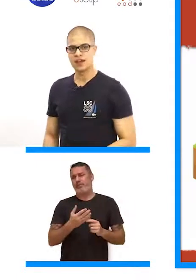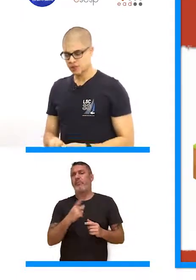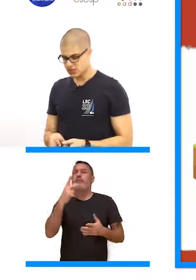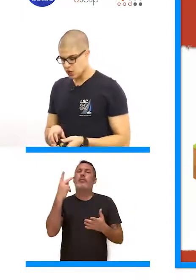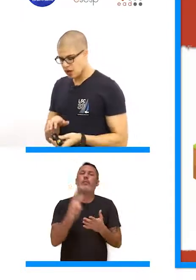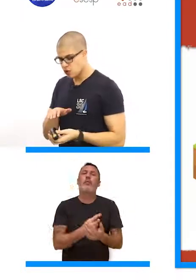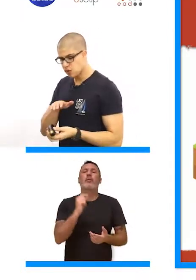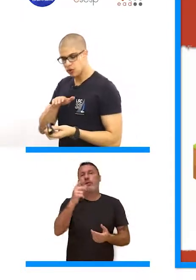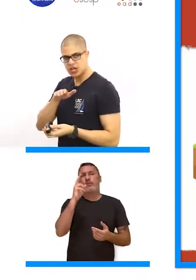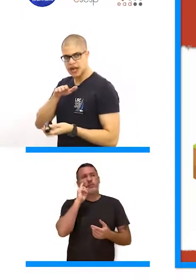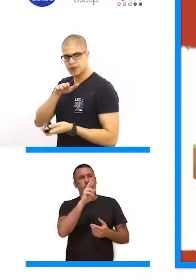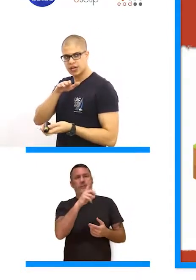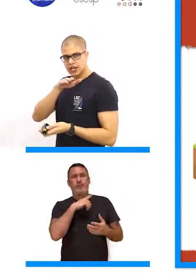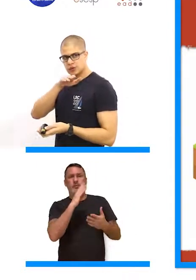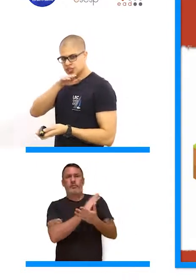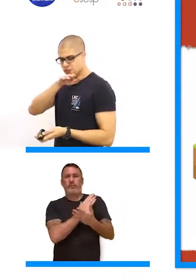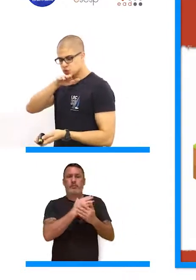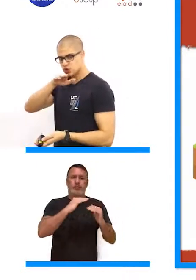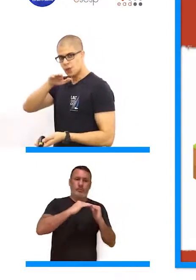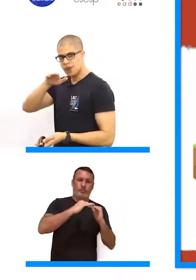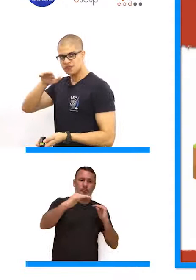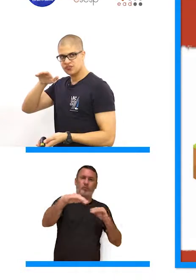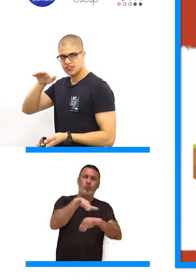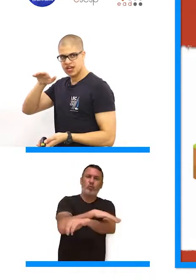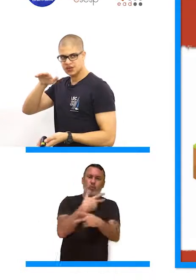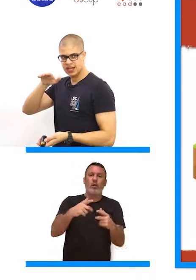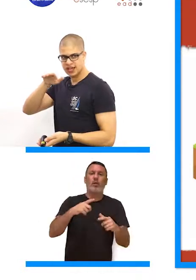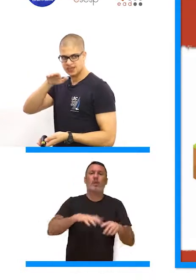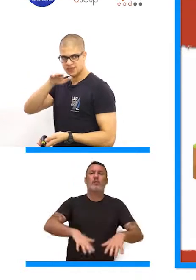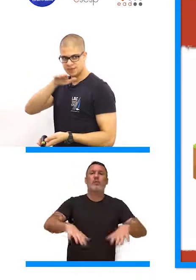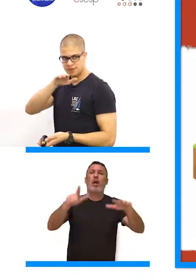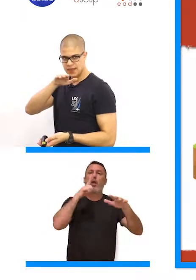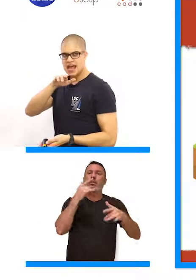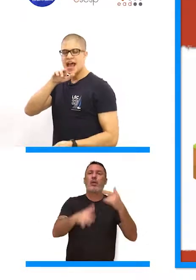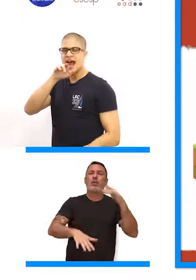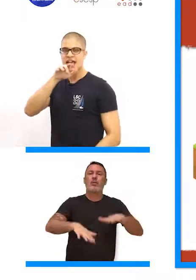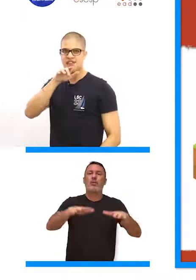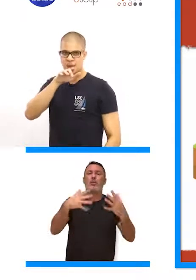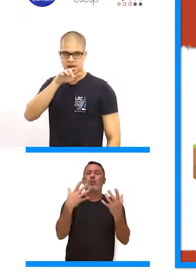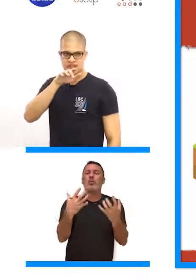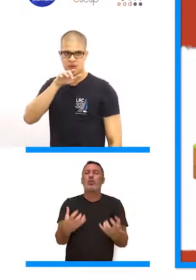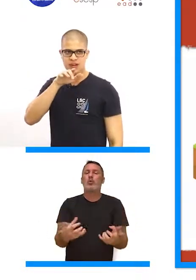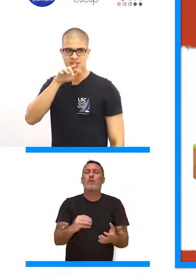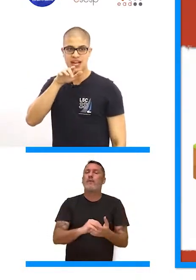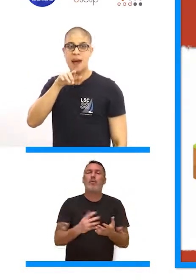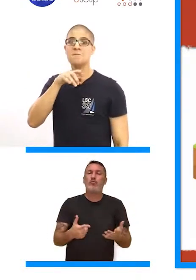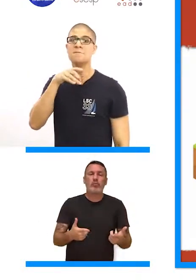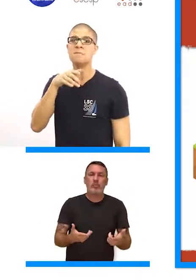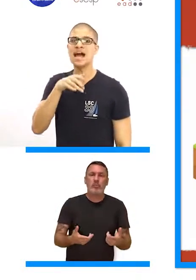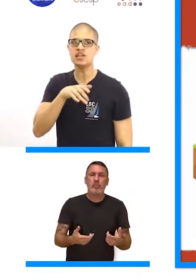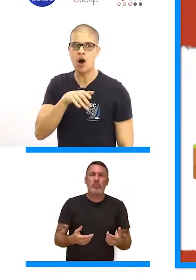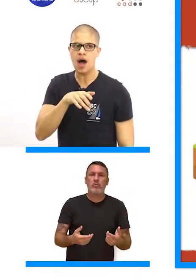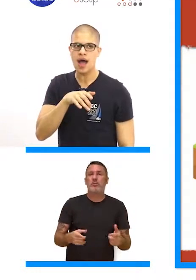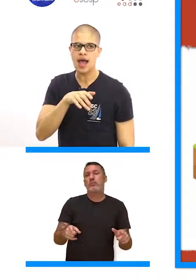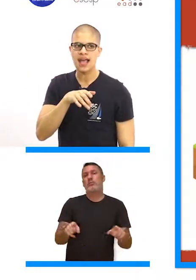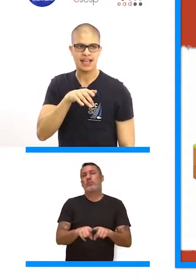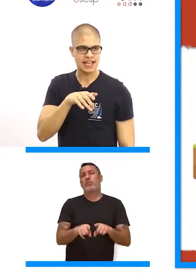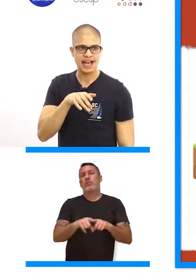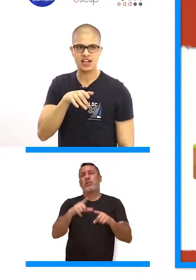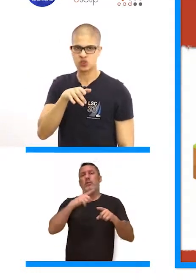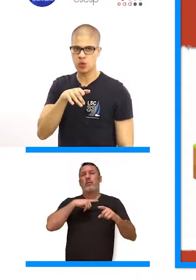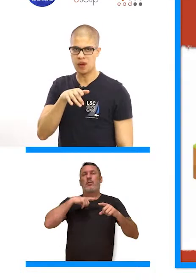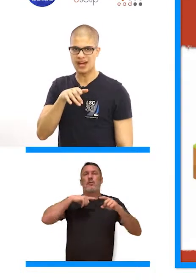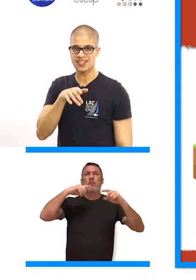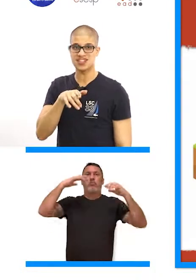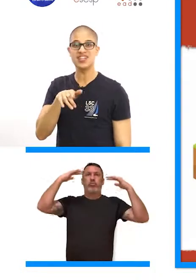acontece? Você tem um acúmulo de água no nível superficial terrestre. A evaporação ela será maior